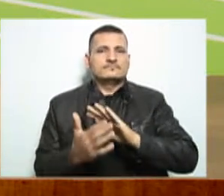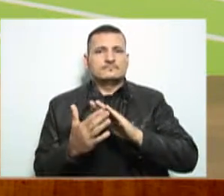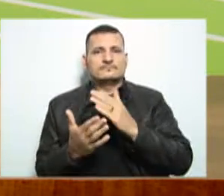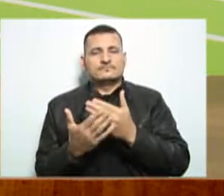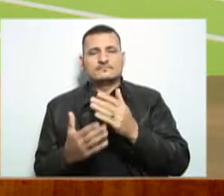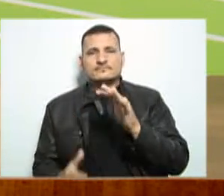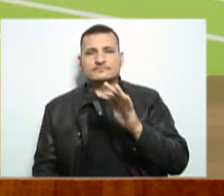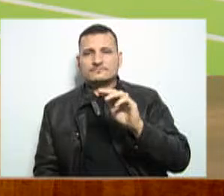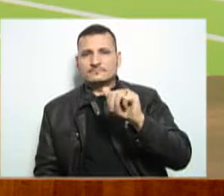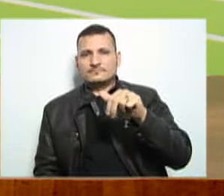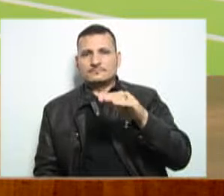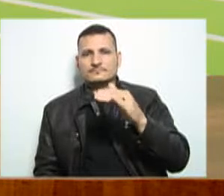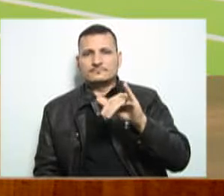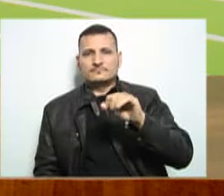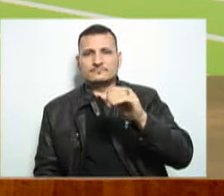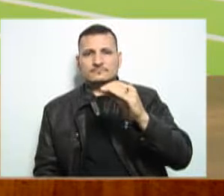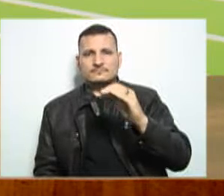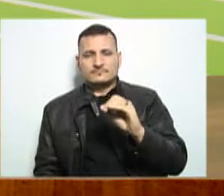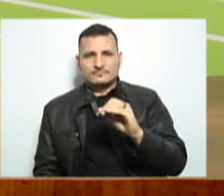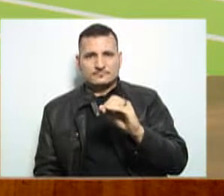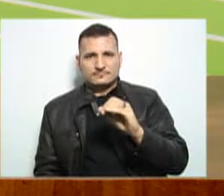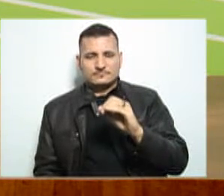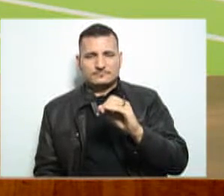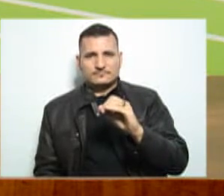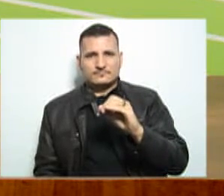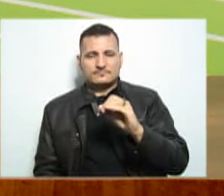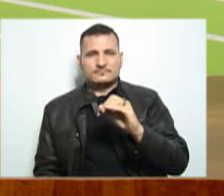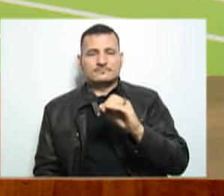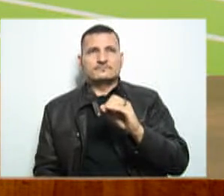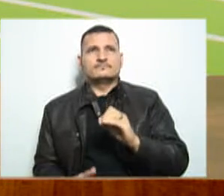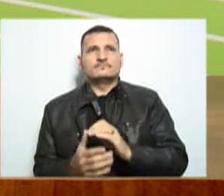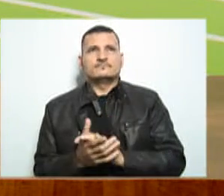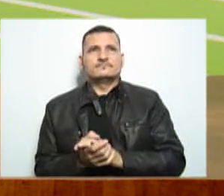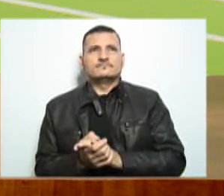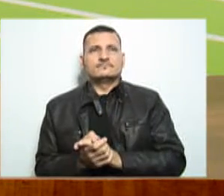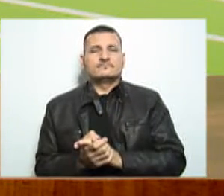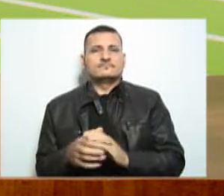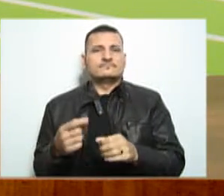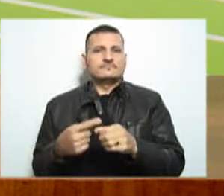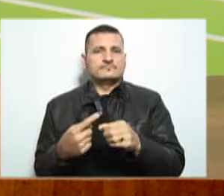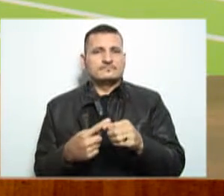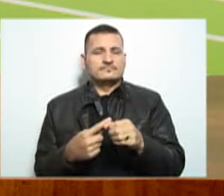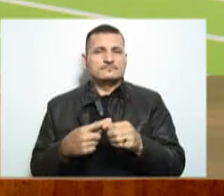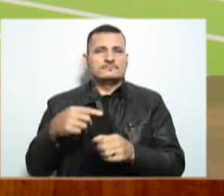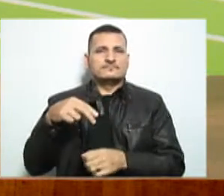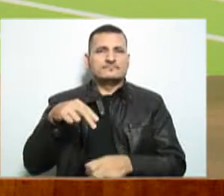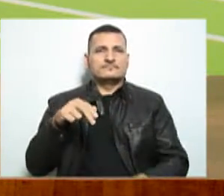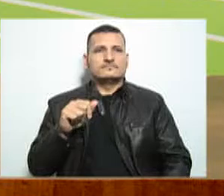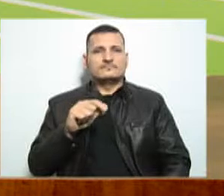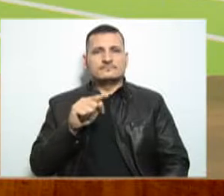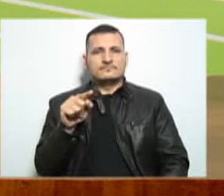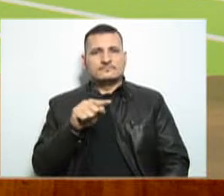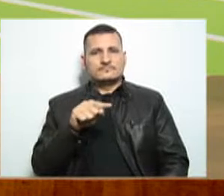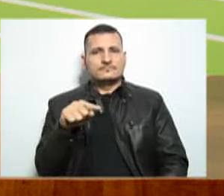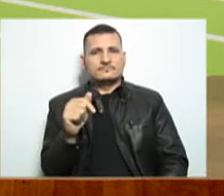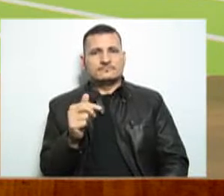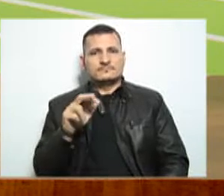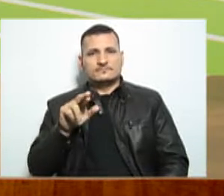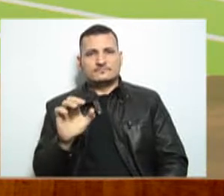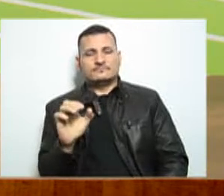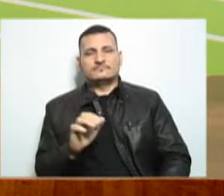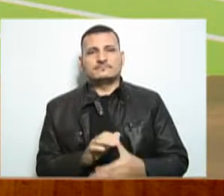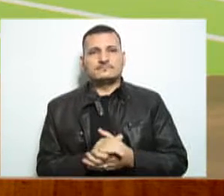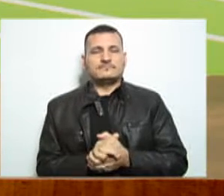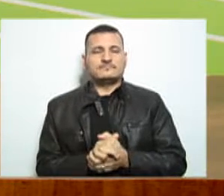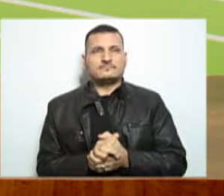Francisco Des Moreste Passos, em Distrito de Nazaré, os alunos